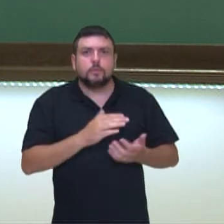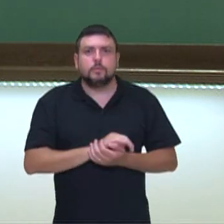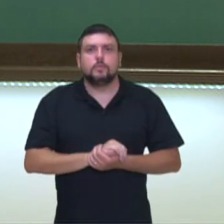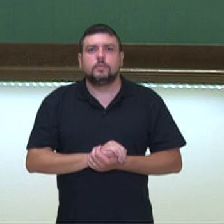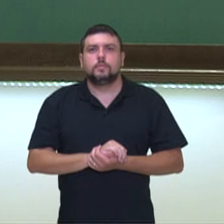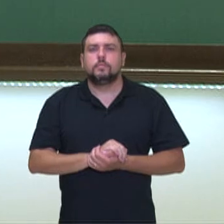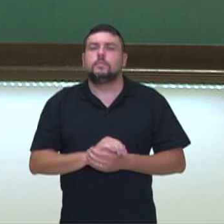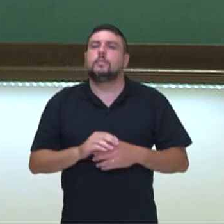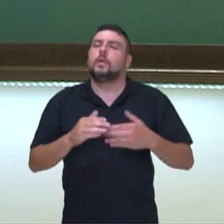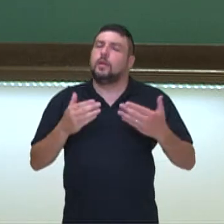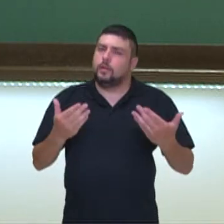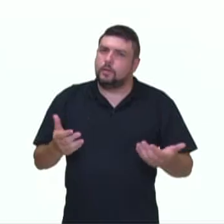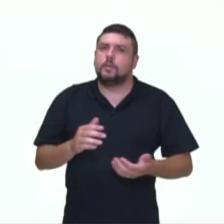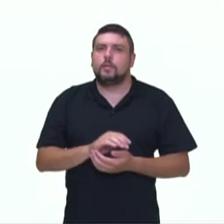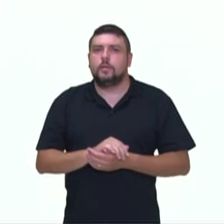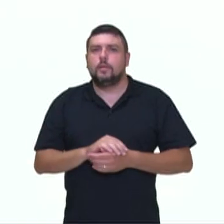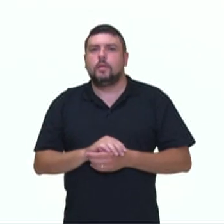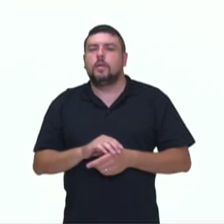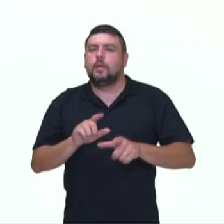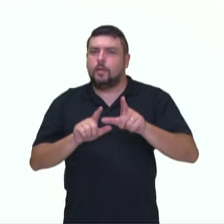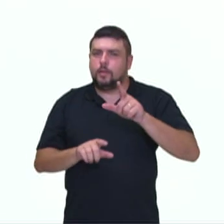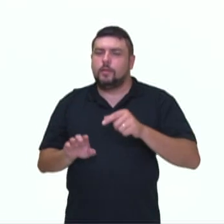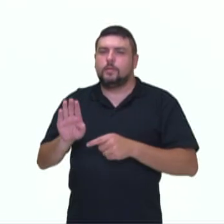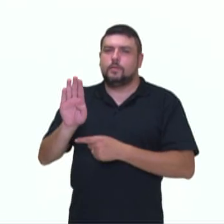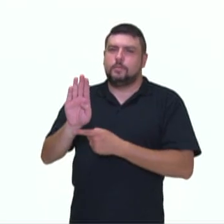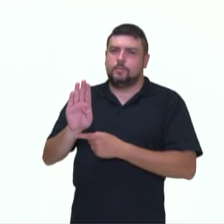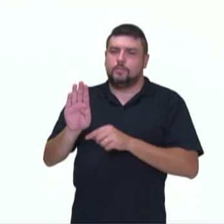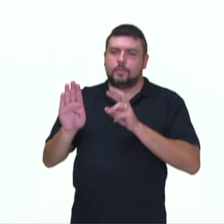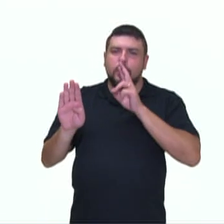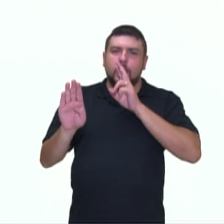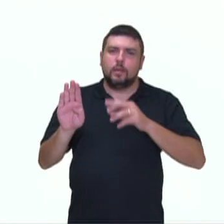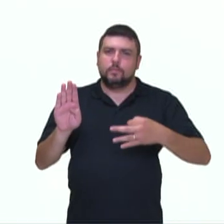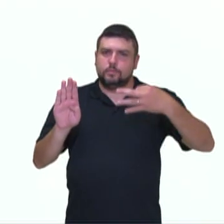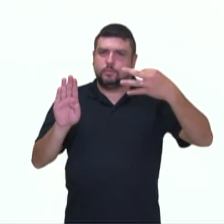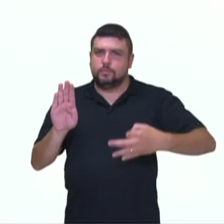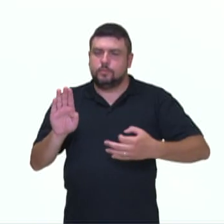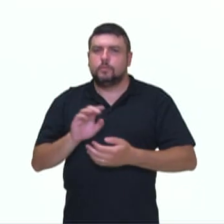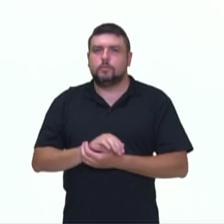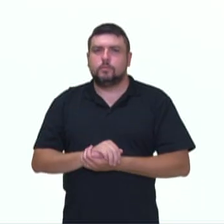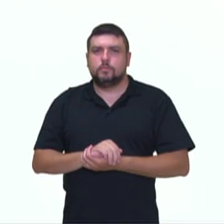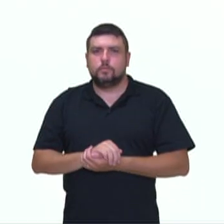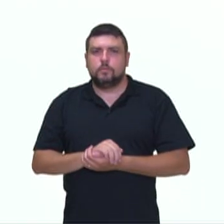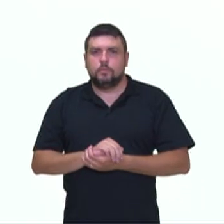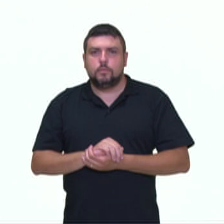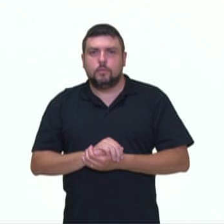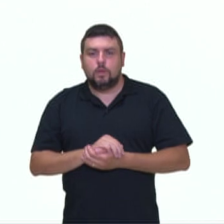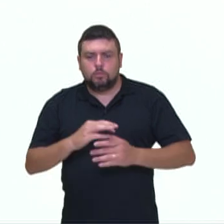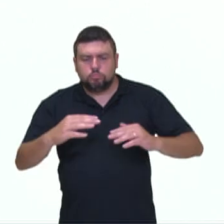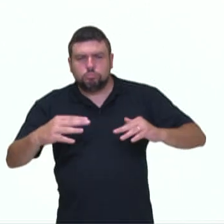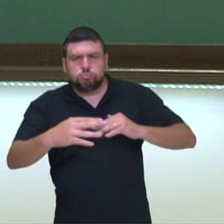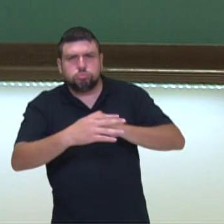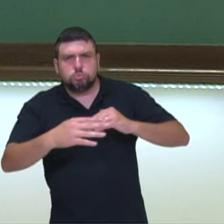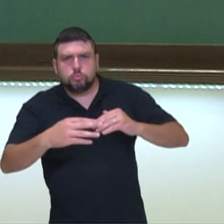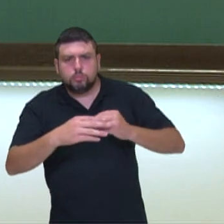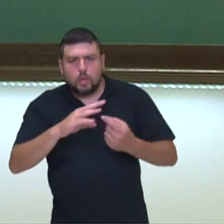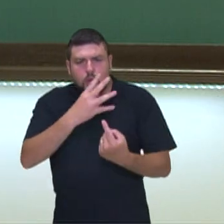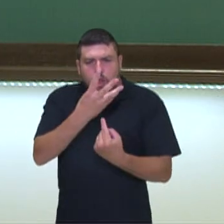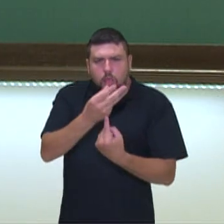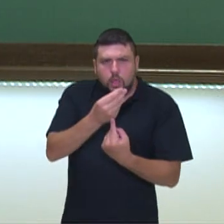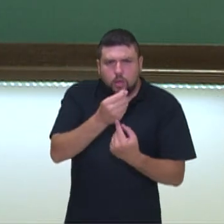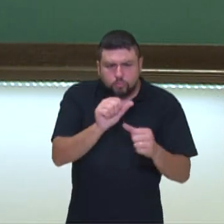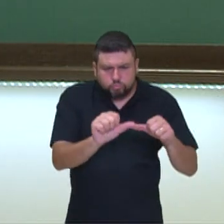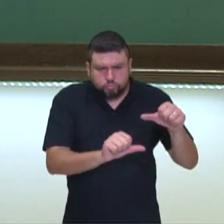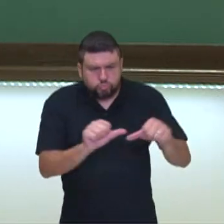Então, logicamente, a alternativa B é a alternativa correta, modificar o cenário urbano através da arte,